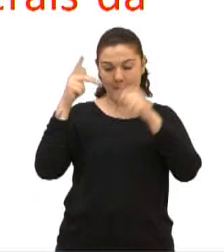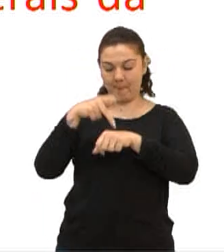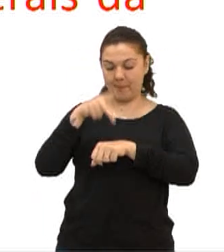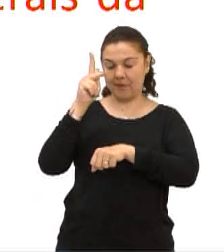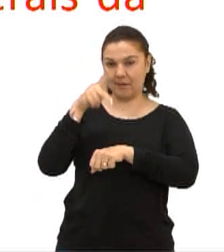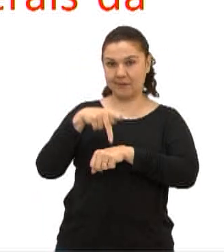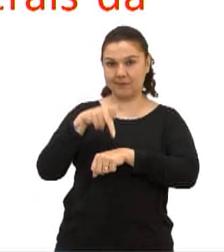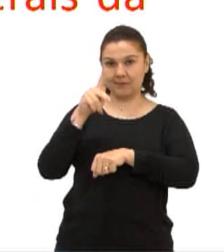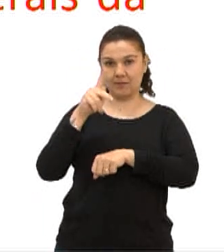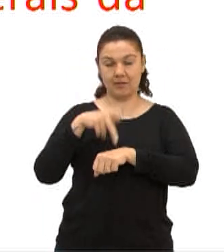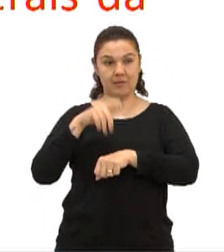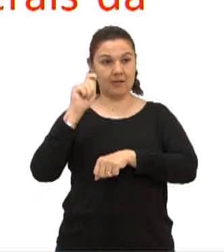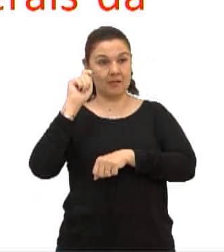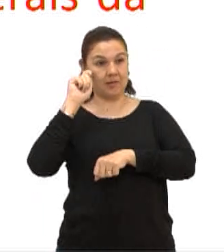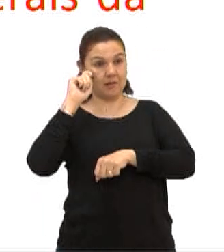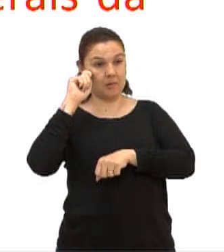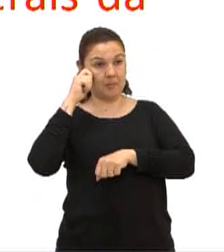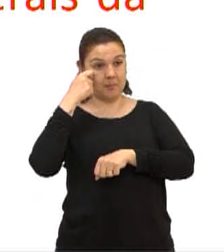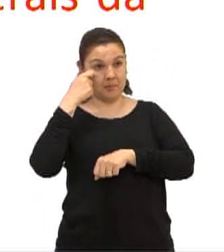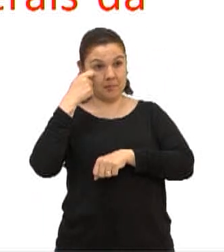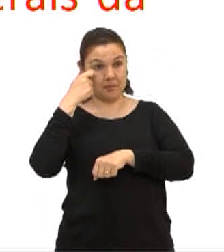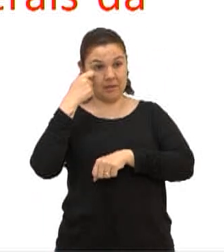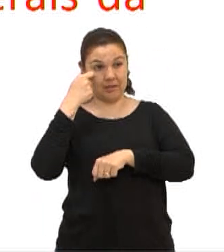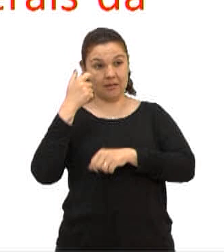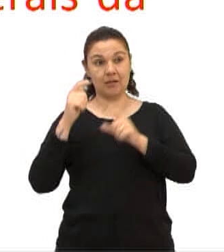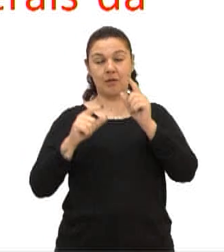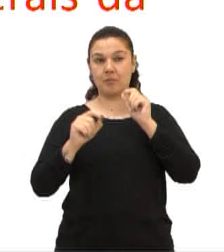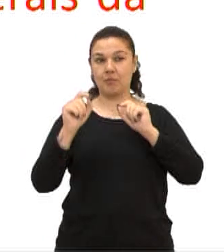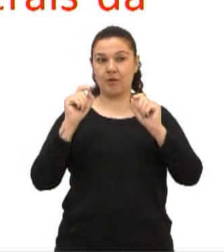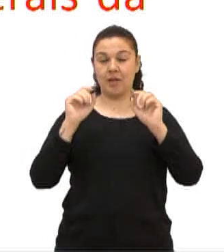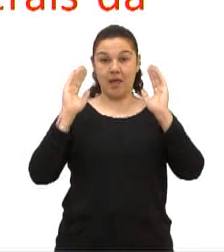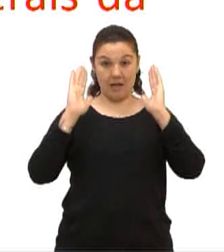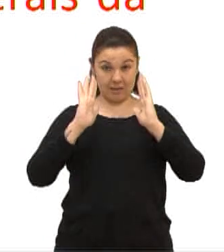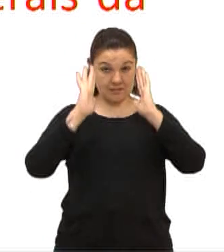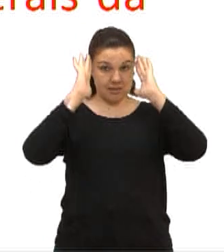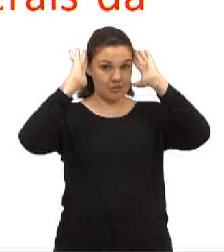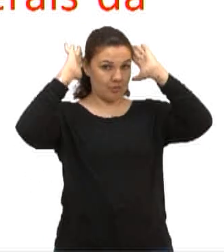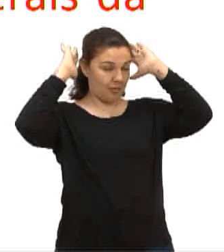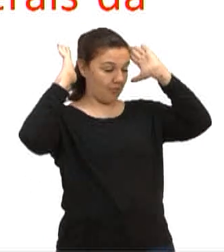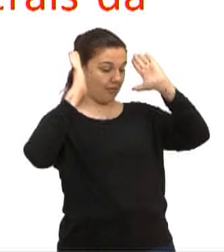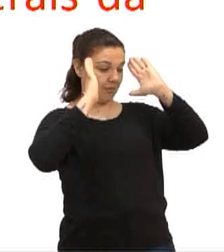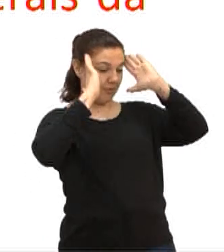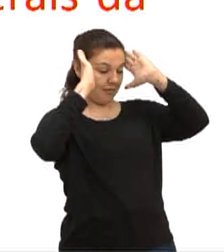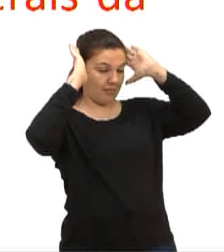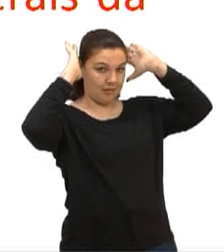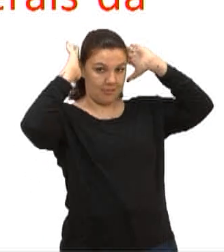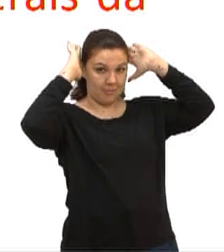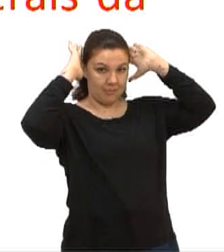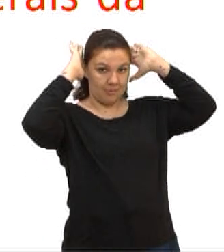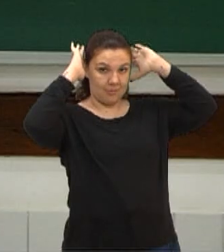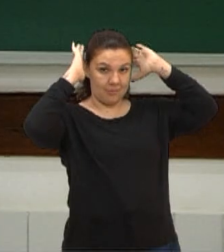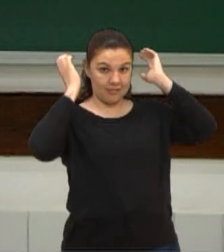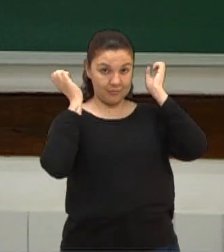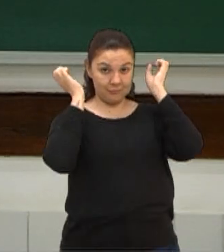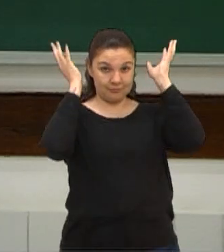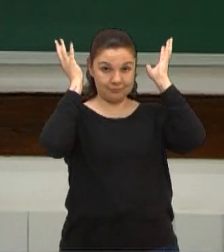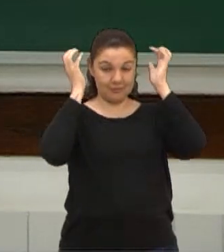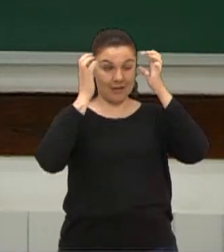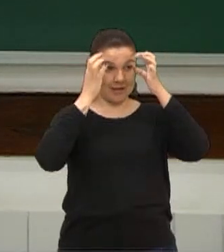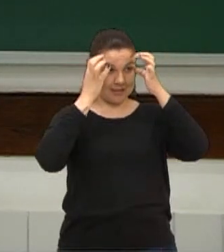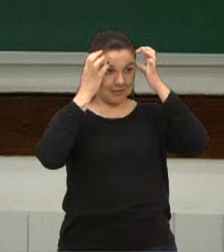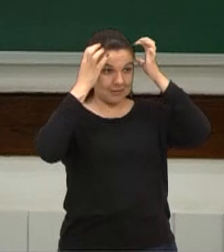a preta têmpora assedia. Por quê? Porque têmpora são as regiões laterais da